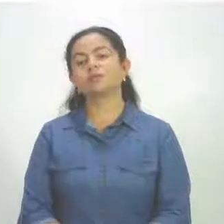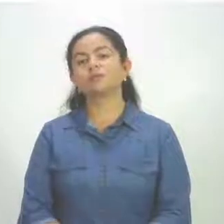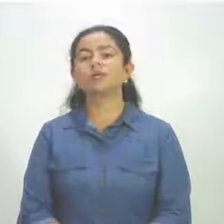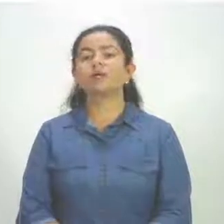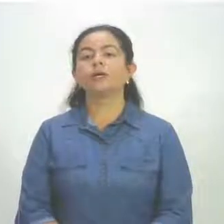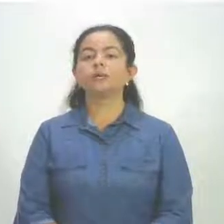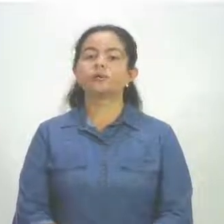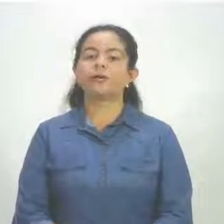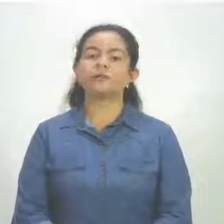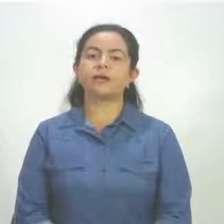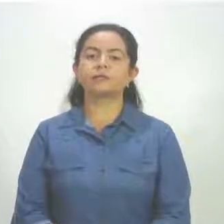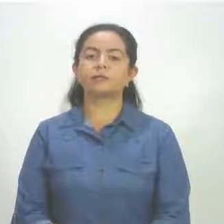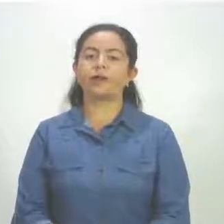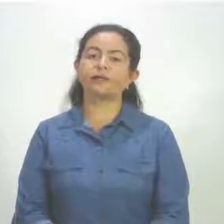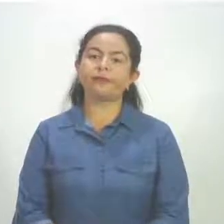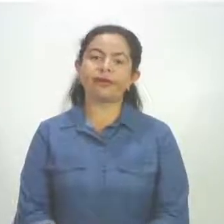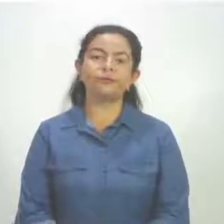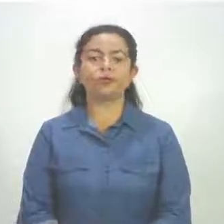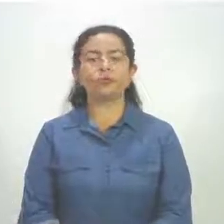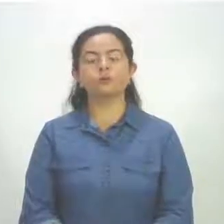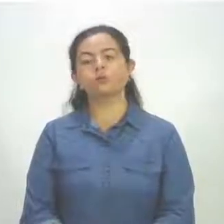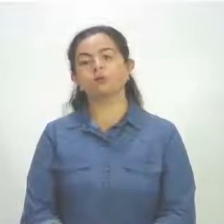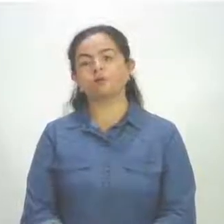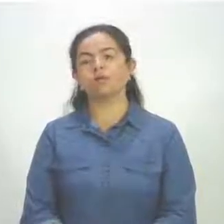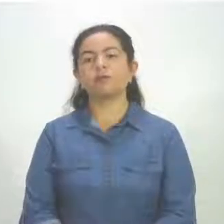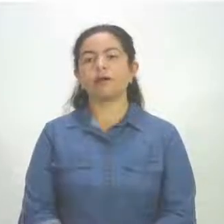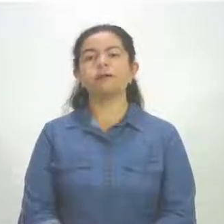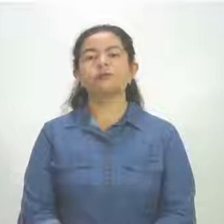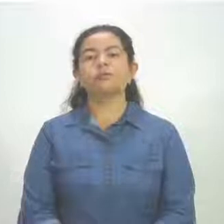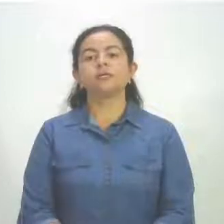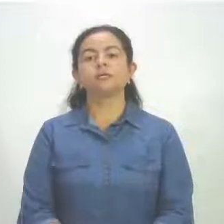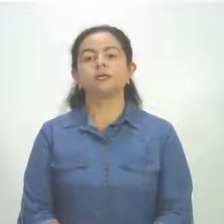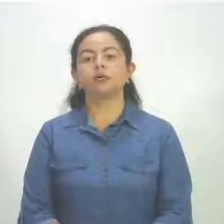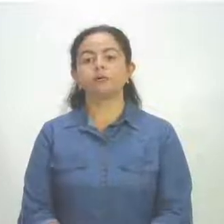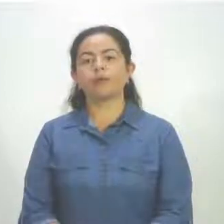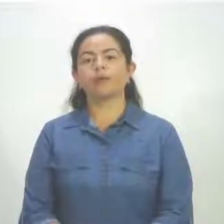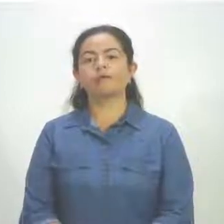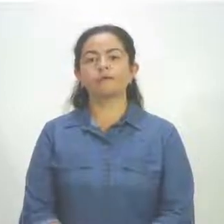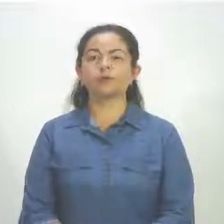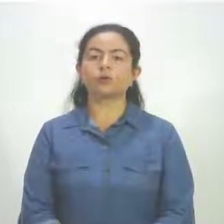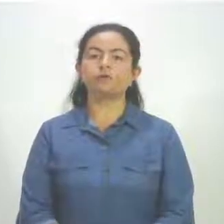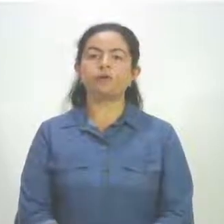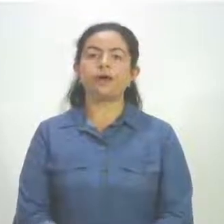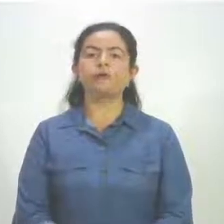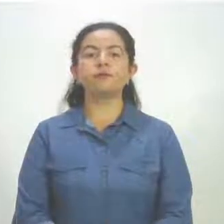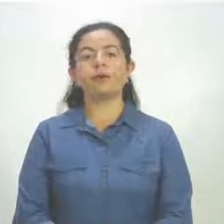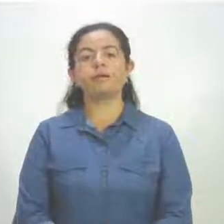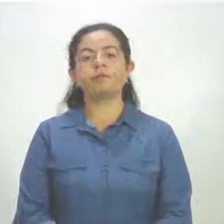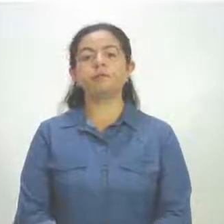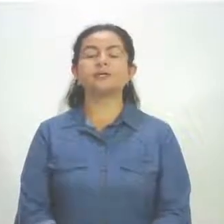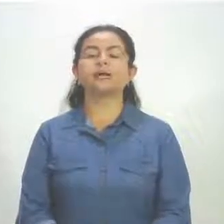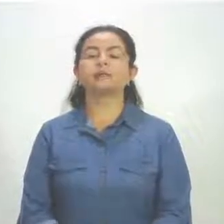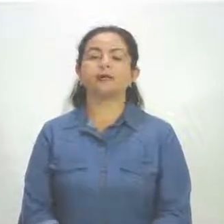os alunos possuem acesso à internet ou possuem um celular. Então, ela se tornou inviável e